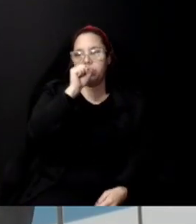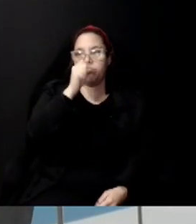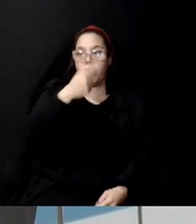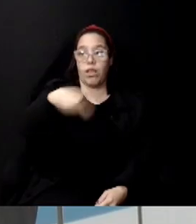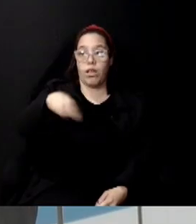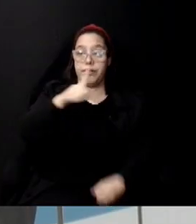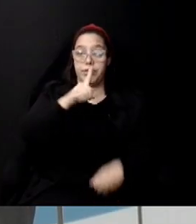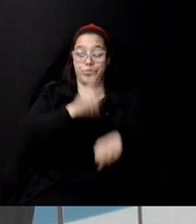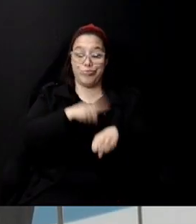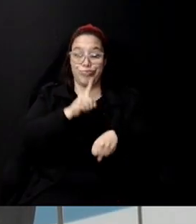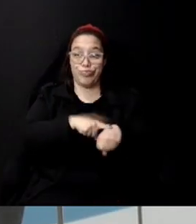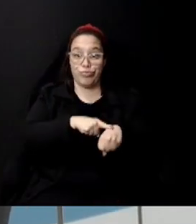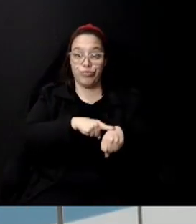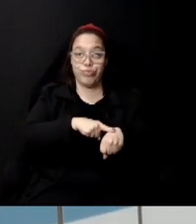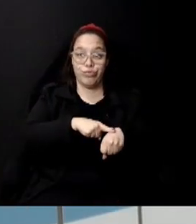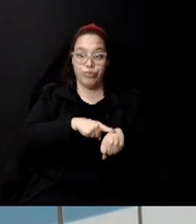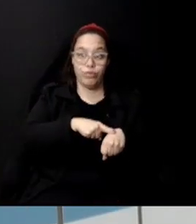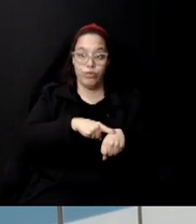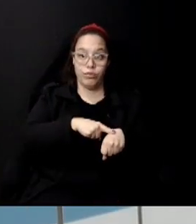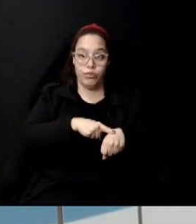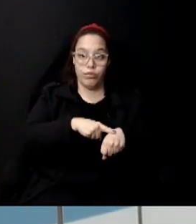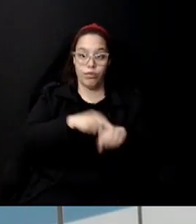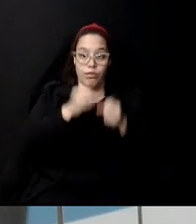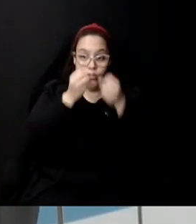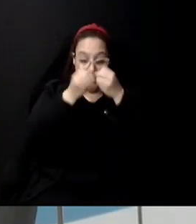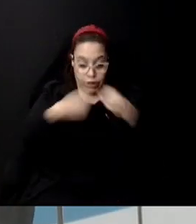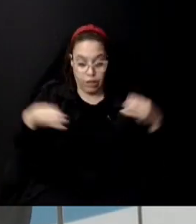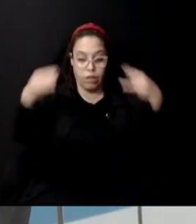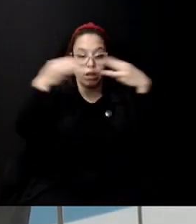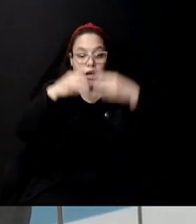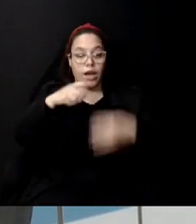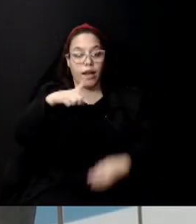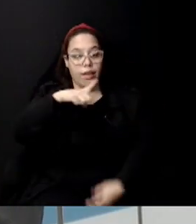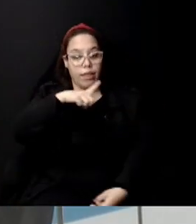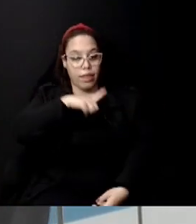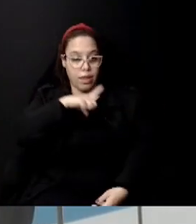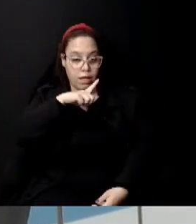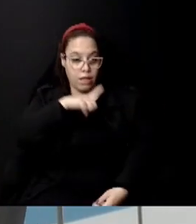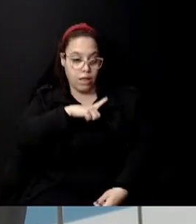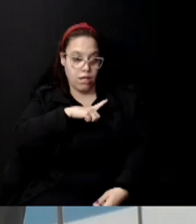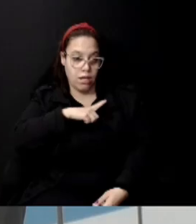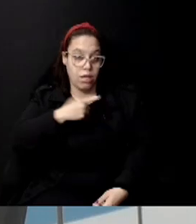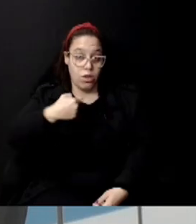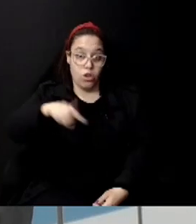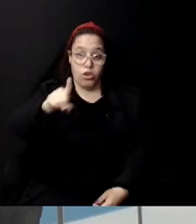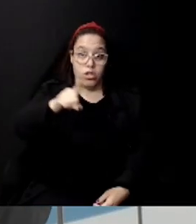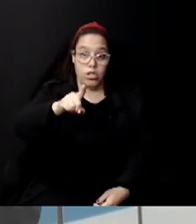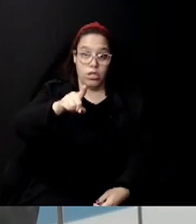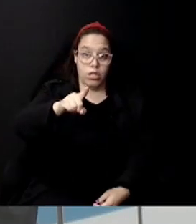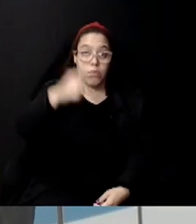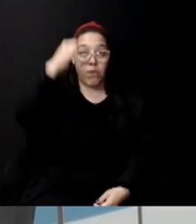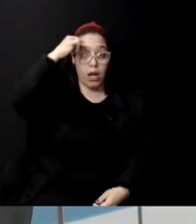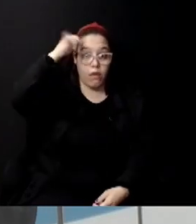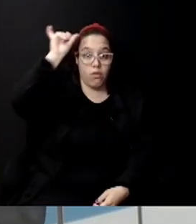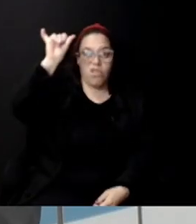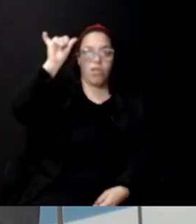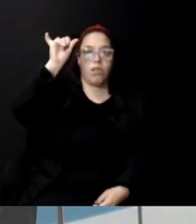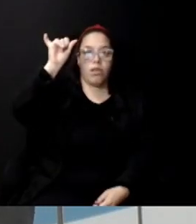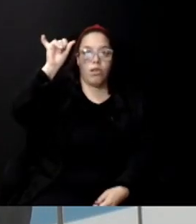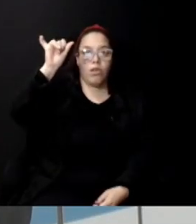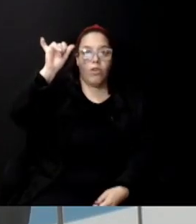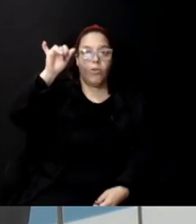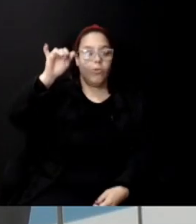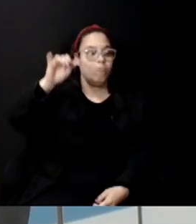que a ONU é necessária, ela tenha condições de ir a campo para evitar que danos maiores e